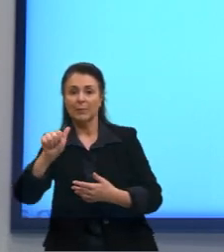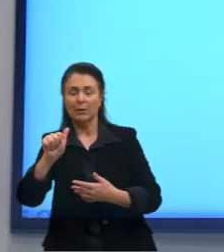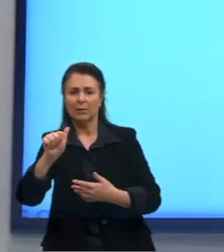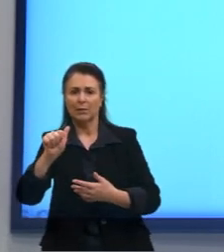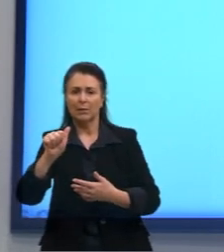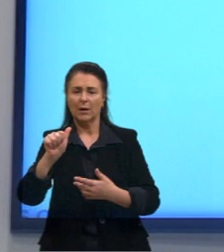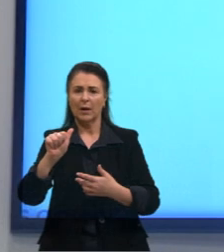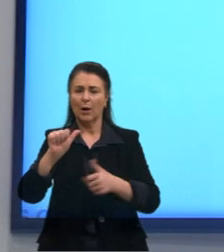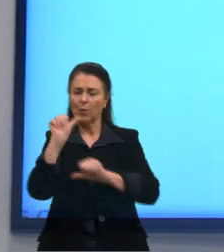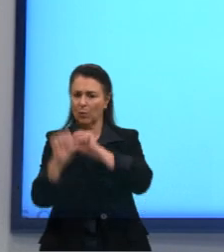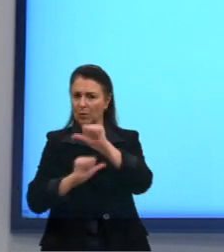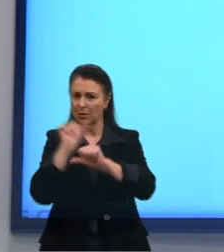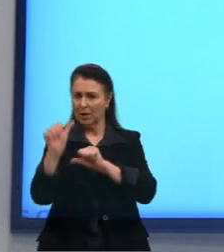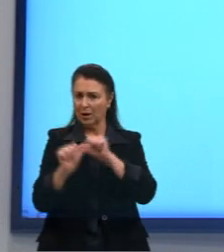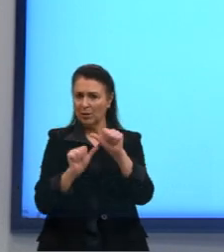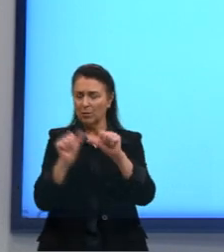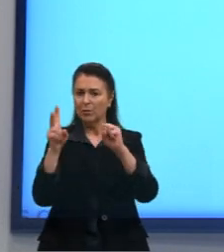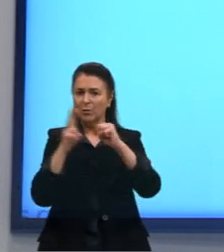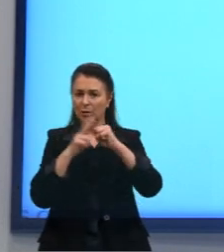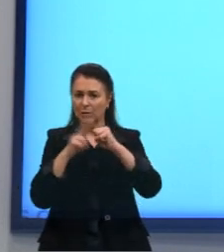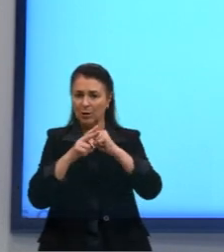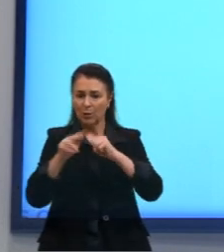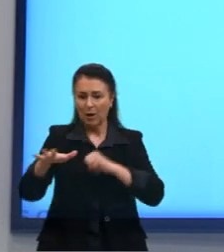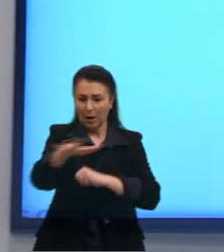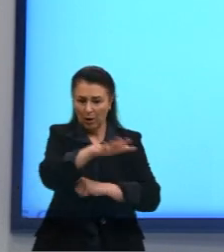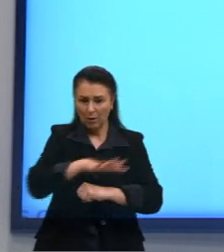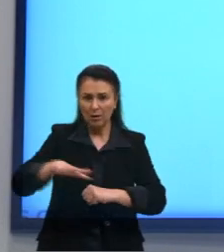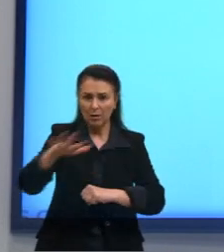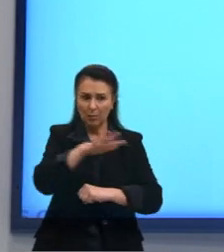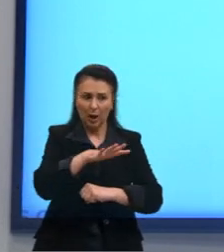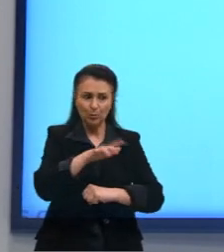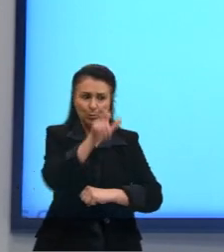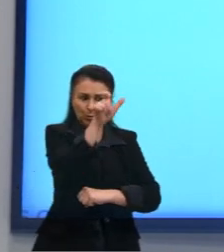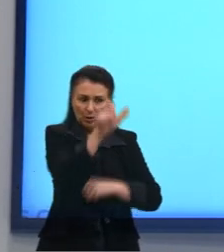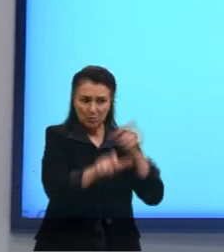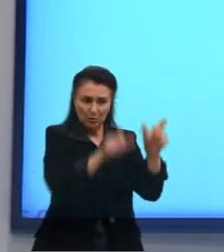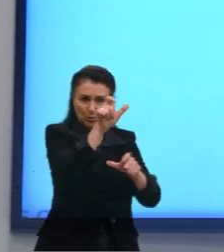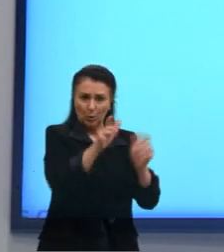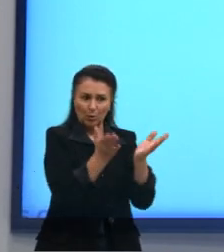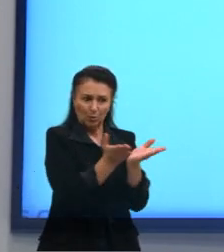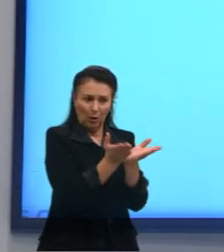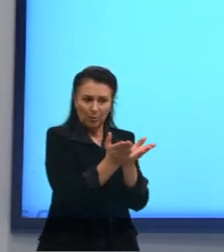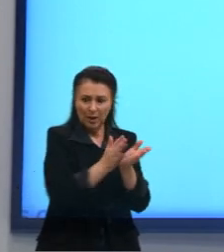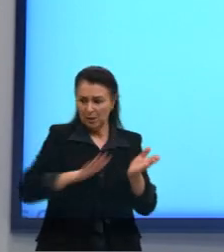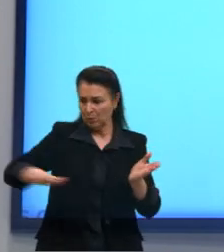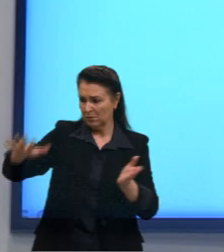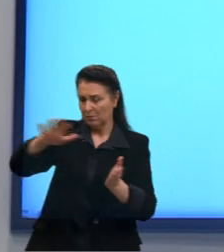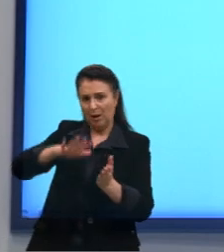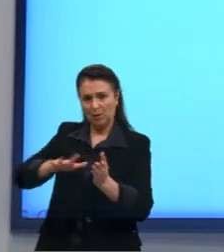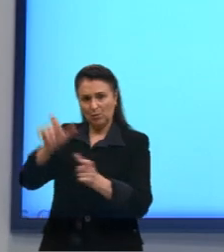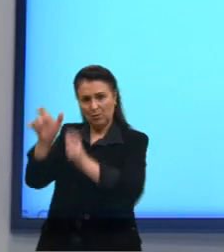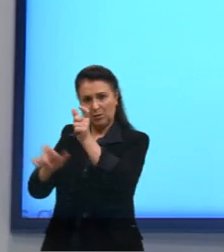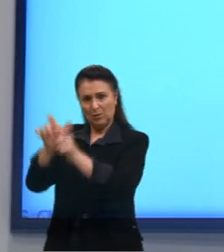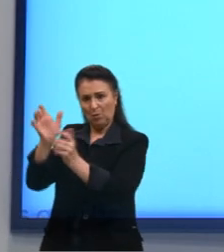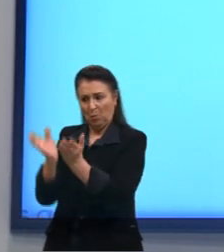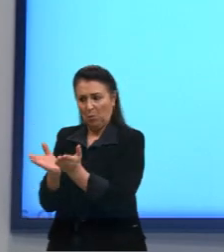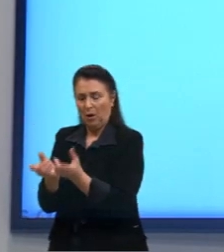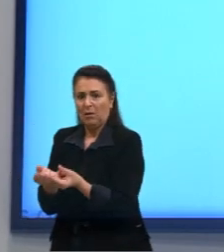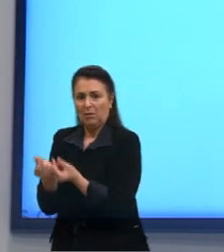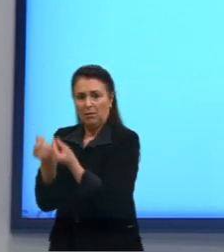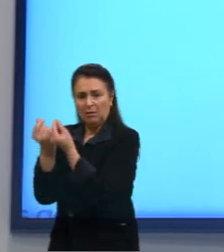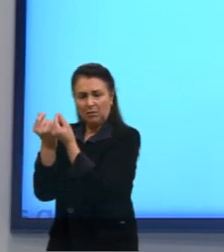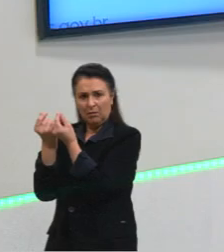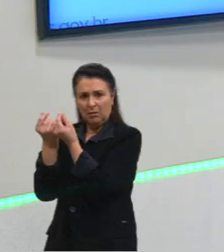o espaço da população pobre o espaço da população rica não não é o aqui que tá